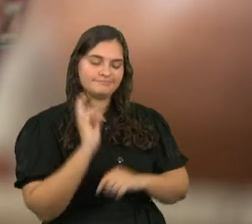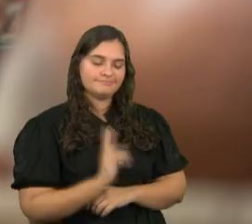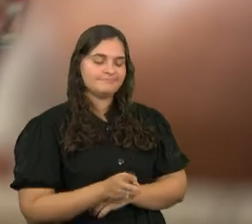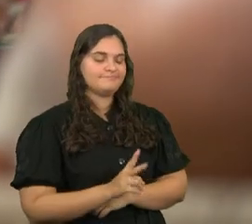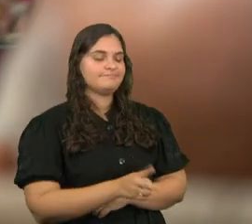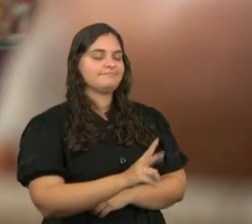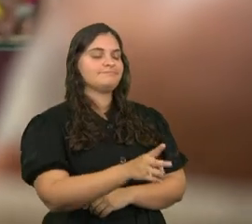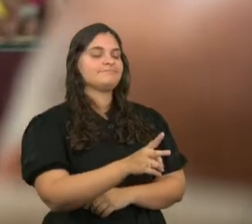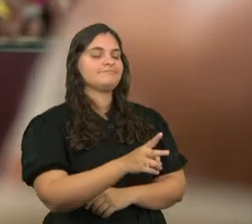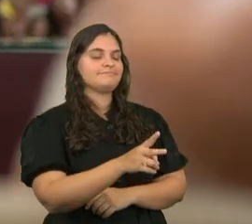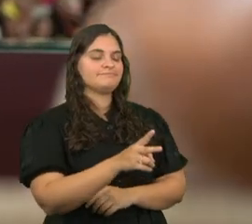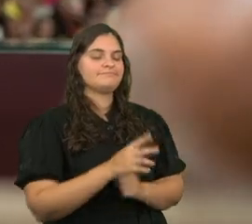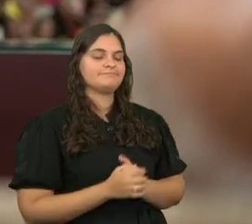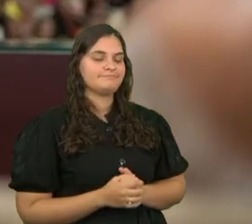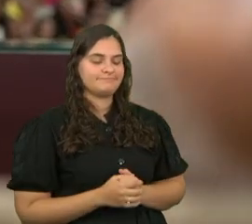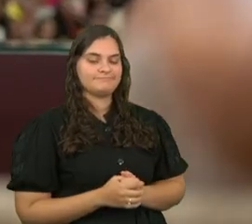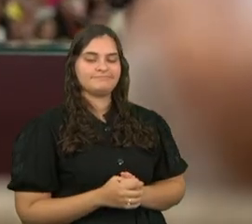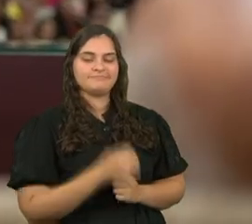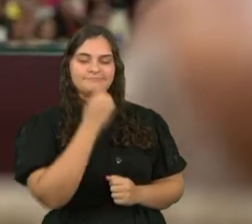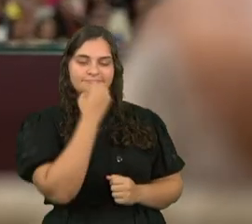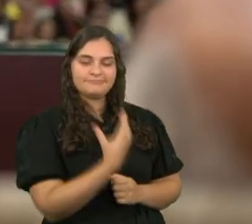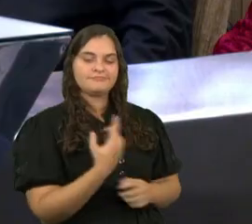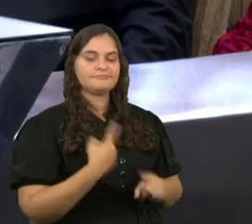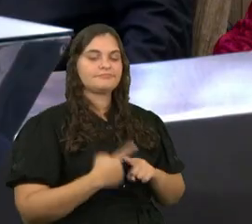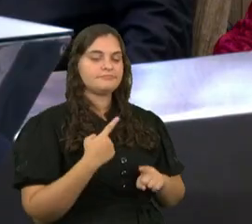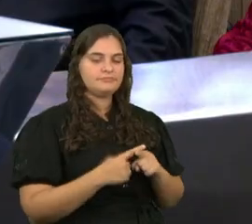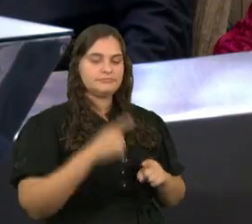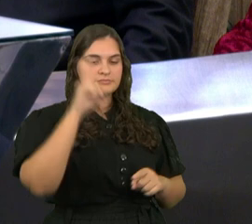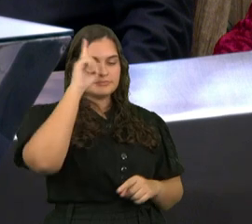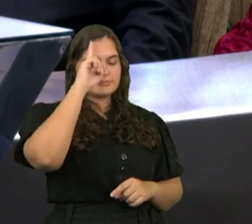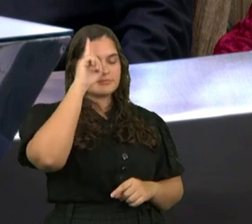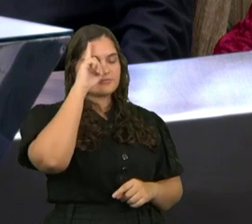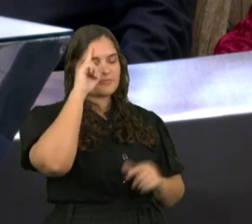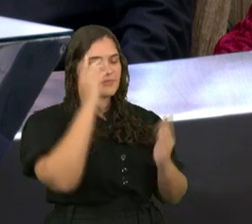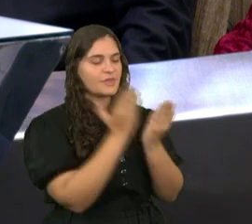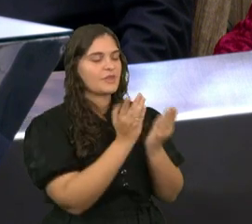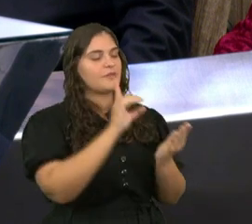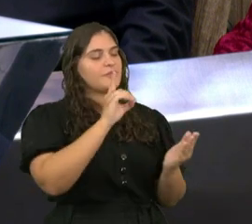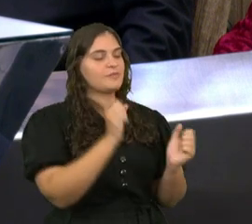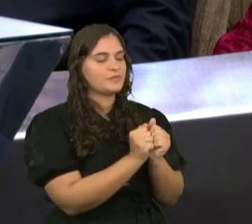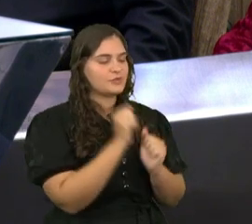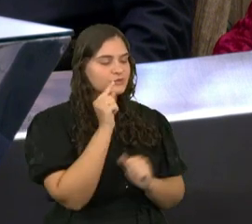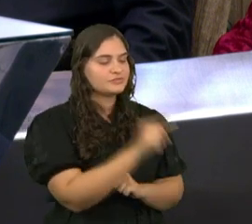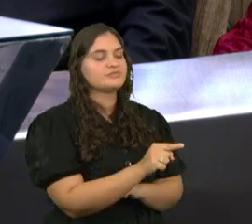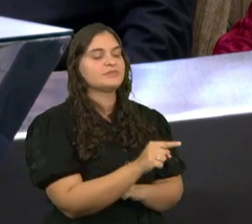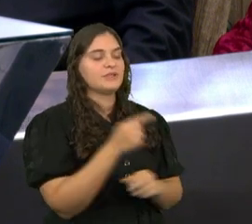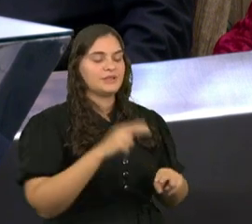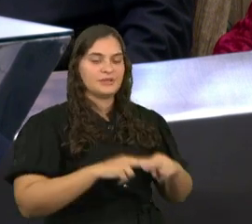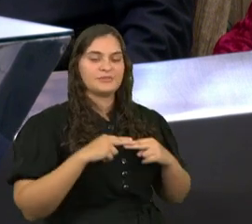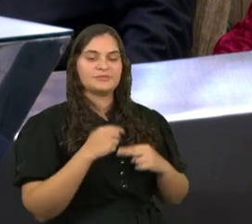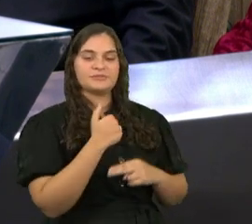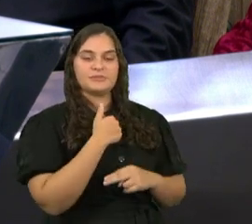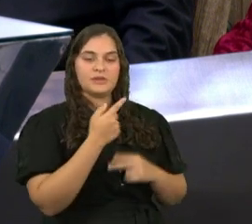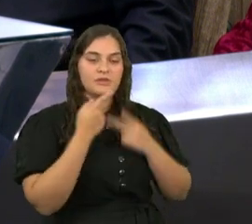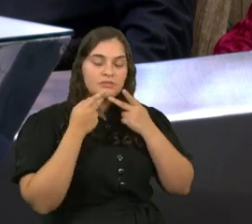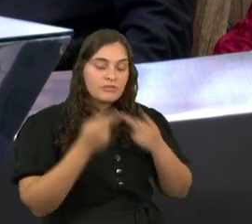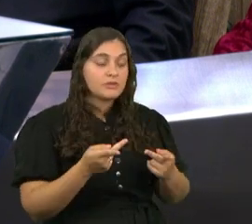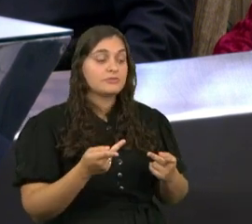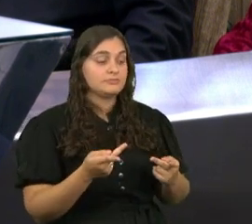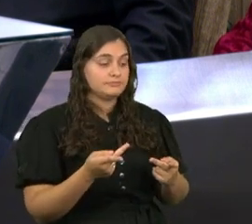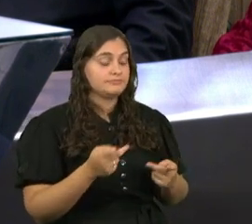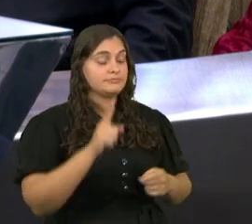a Bíblia é a sua companhia. É por isso que eu disse que é um testemunho de fé,